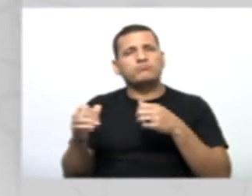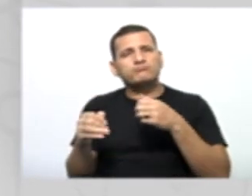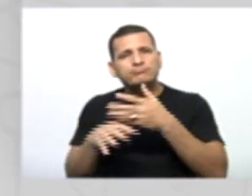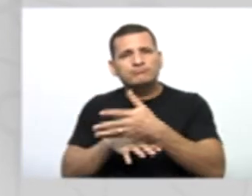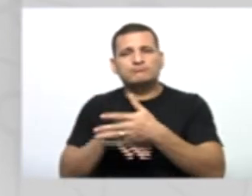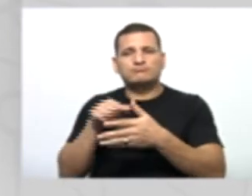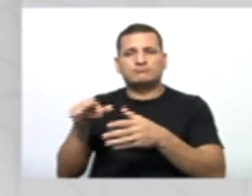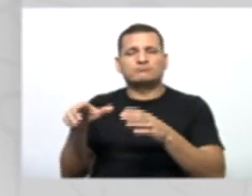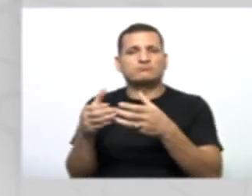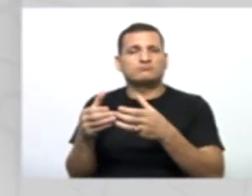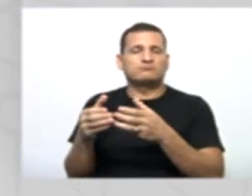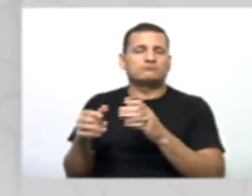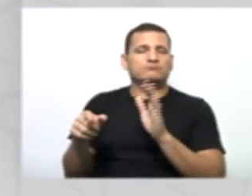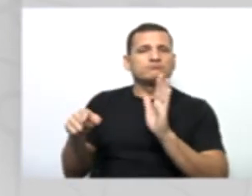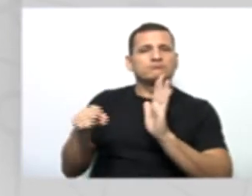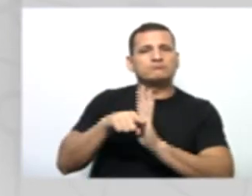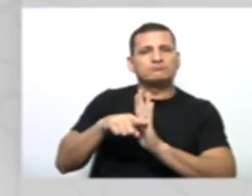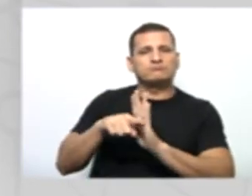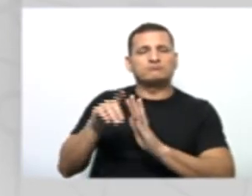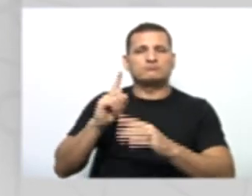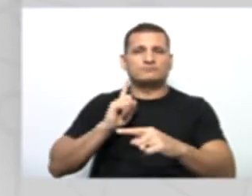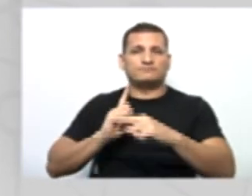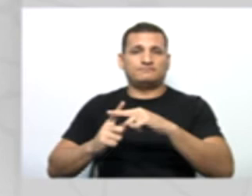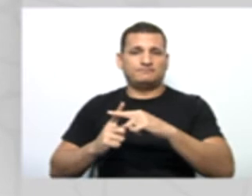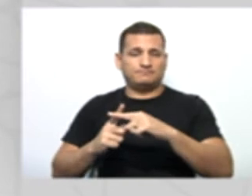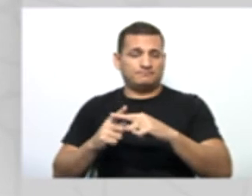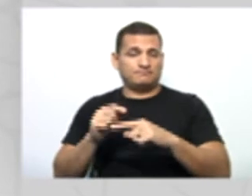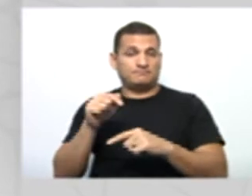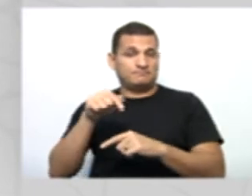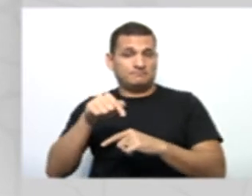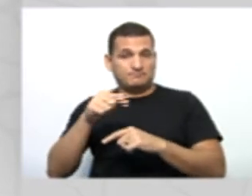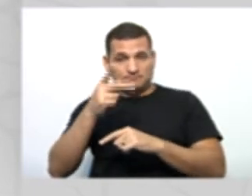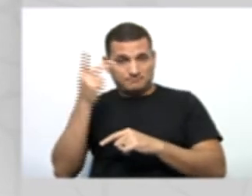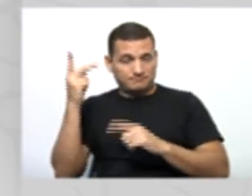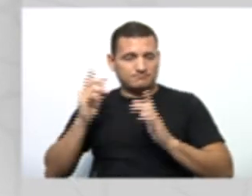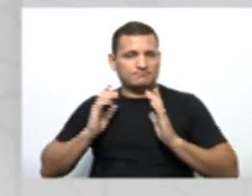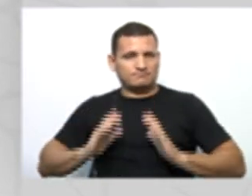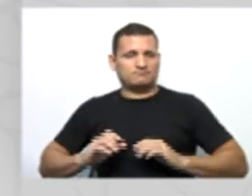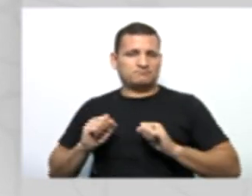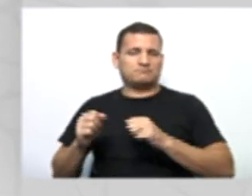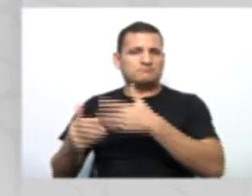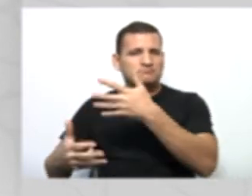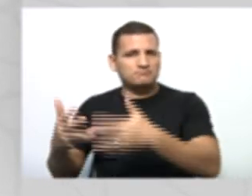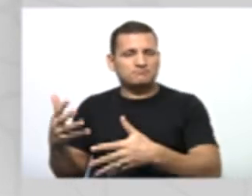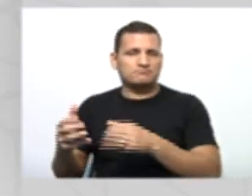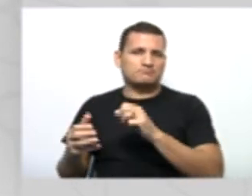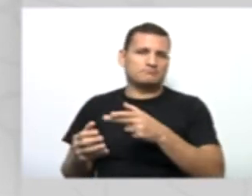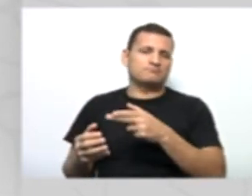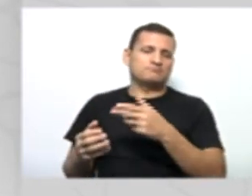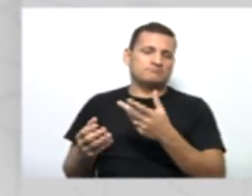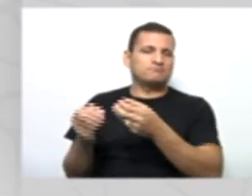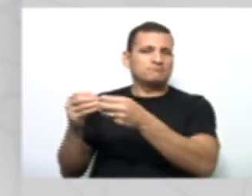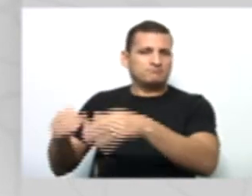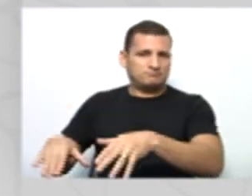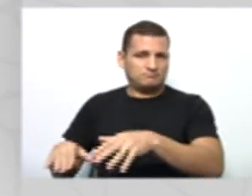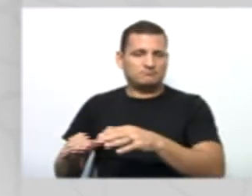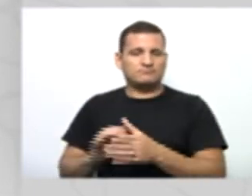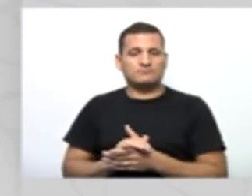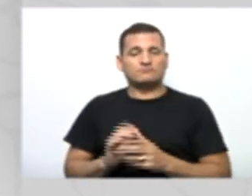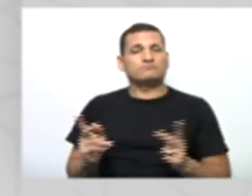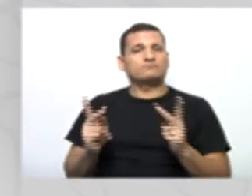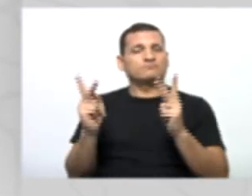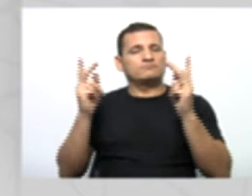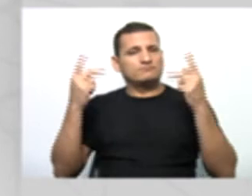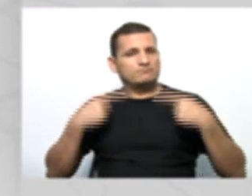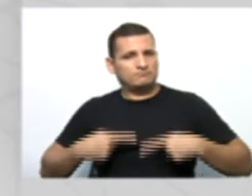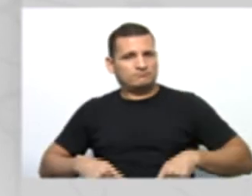ou negativas que a conduta da pessoa pode interferir, né, ou provocar no grupo. Então, a conduta virtuosa seria a conduta